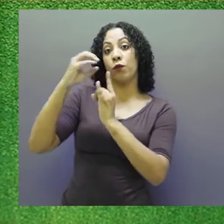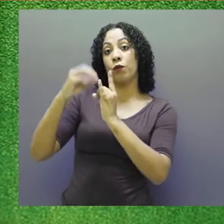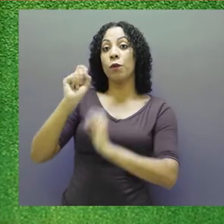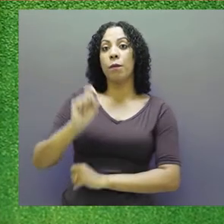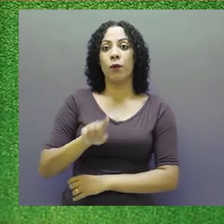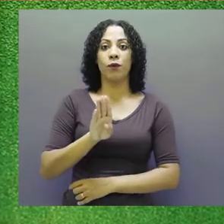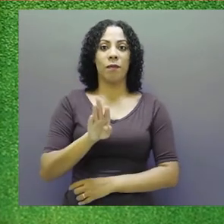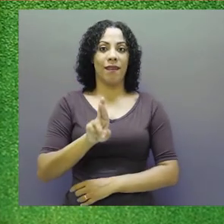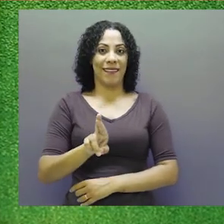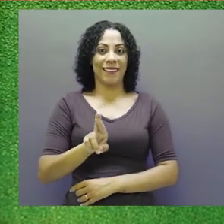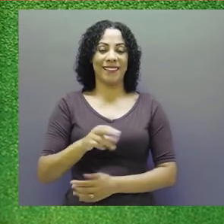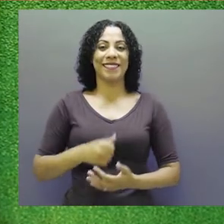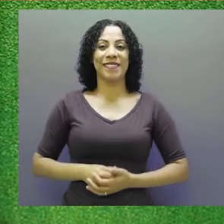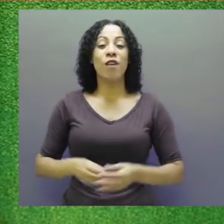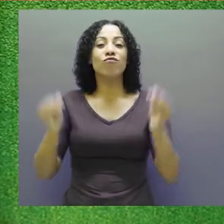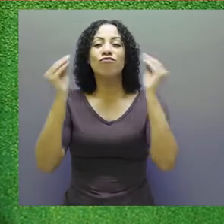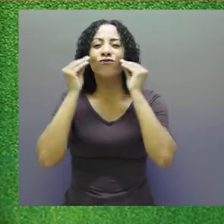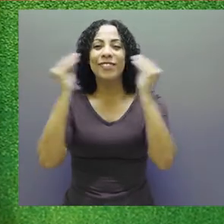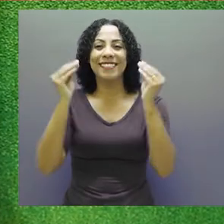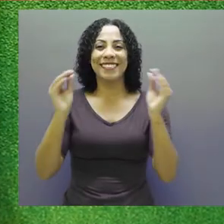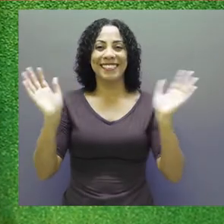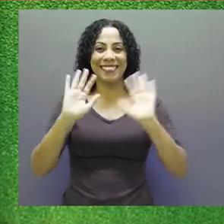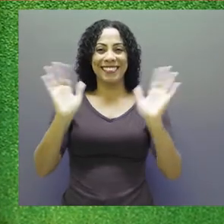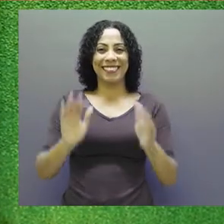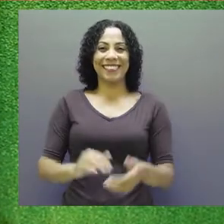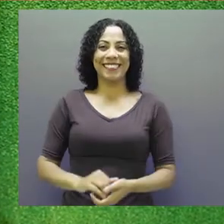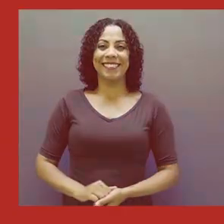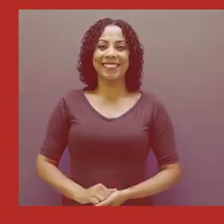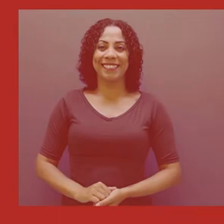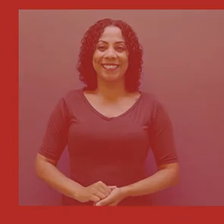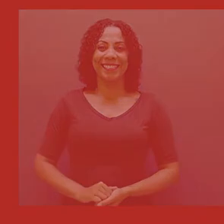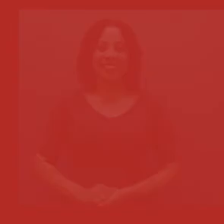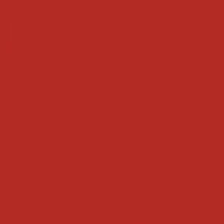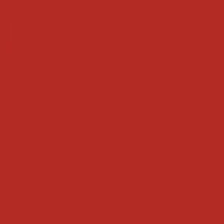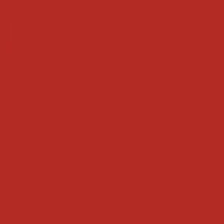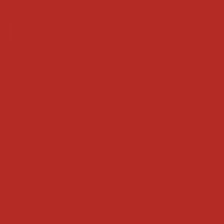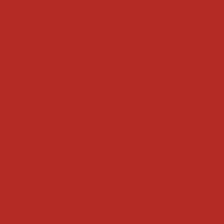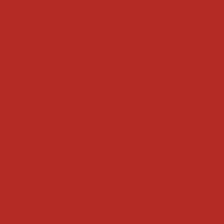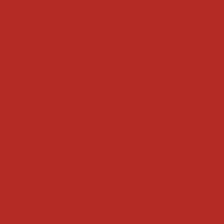www.museudavida.fiocruz.br. Um beijo para vocês!